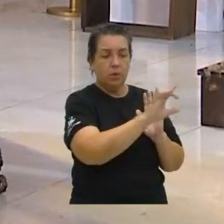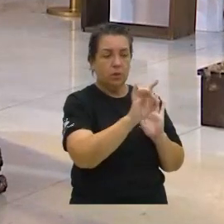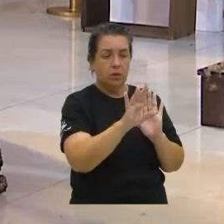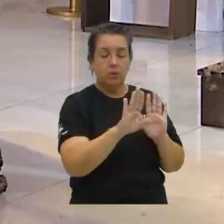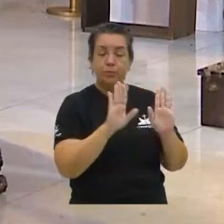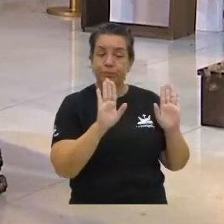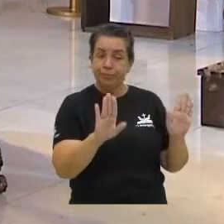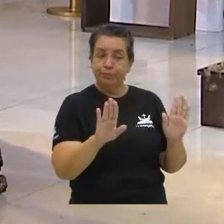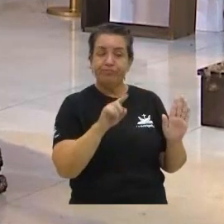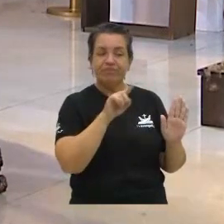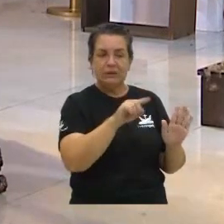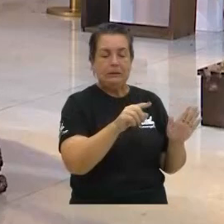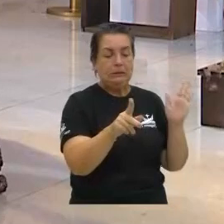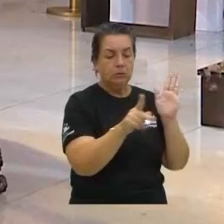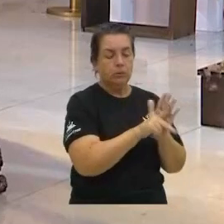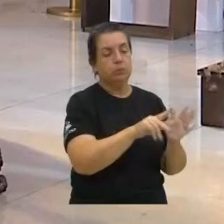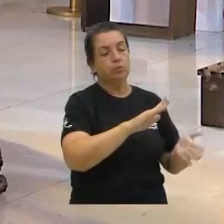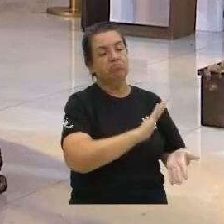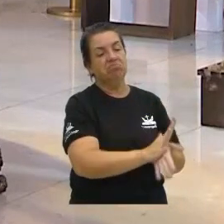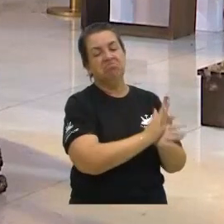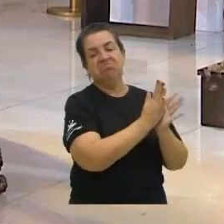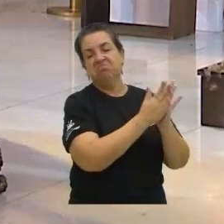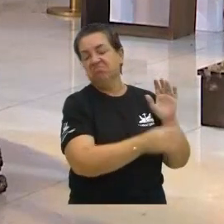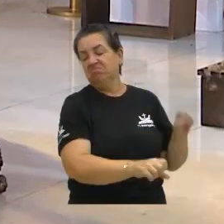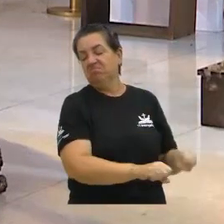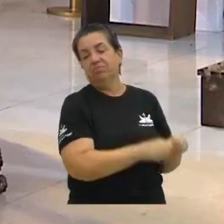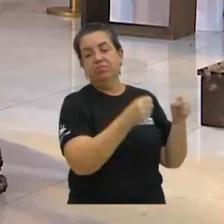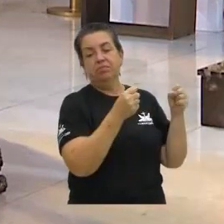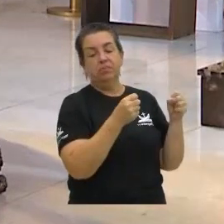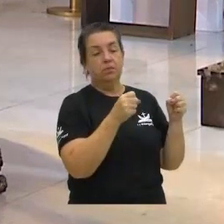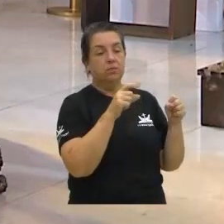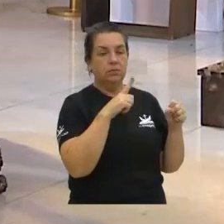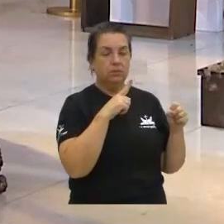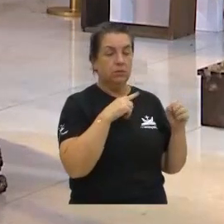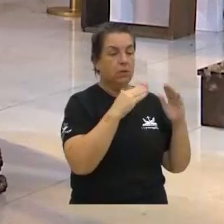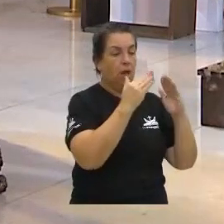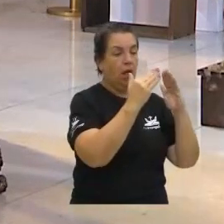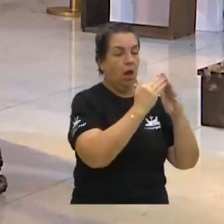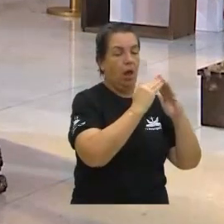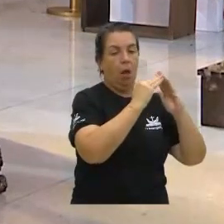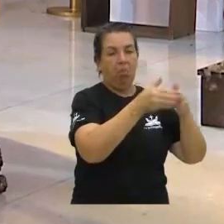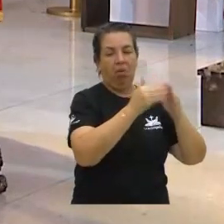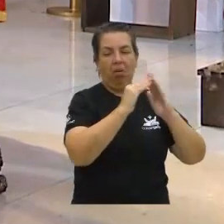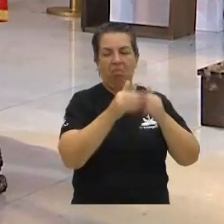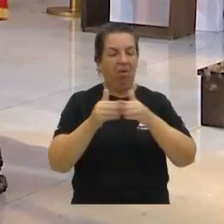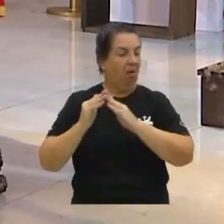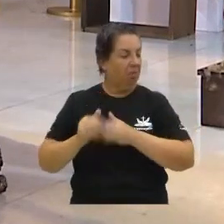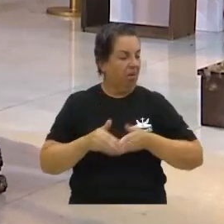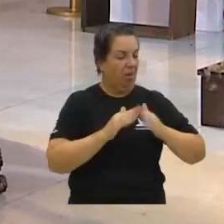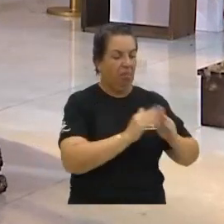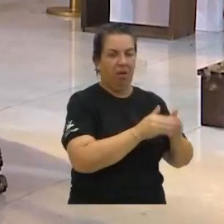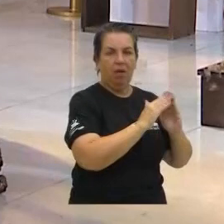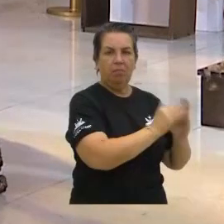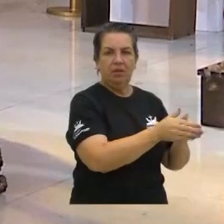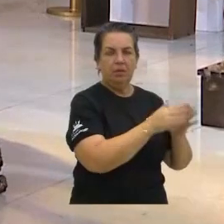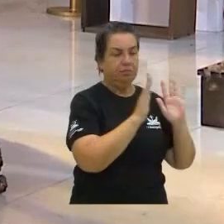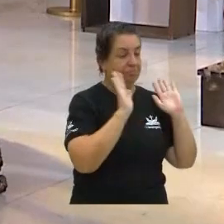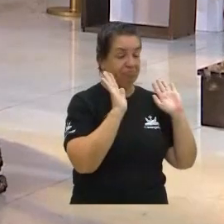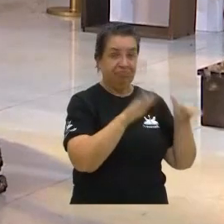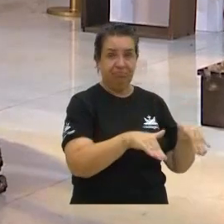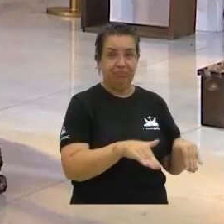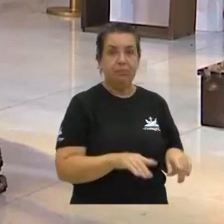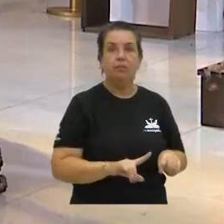mesmo será destruído, e cairá uma casa por cima da outra. Ora,